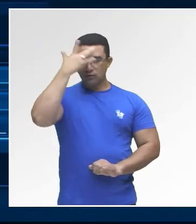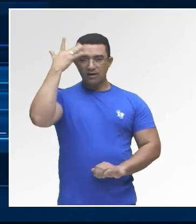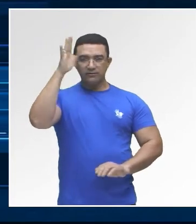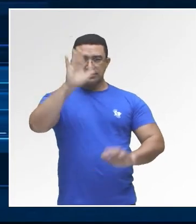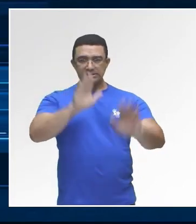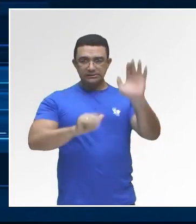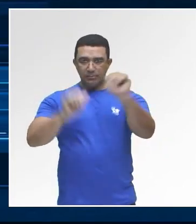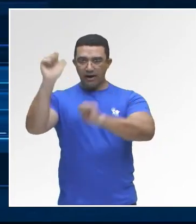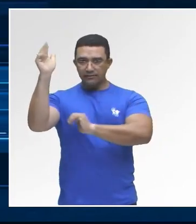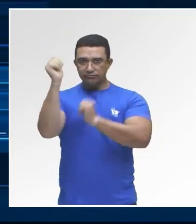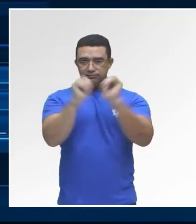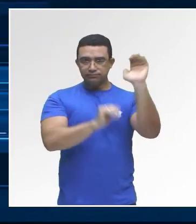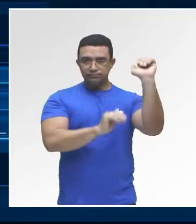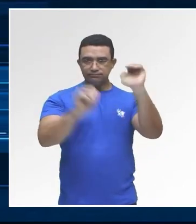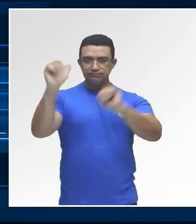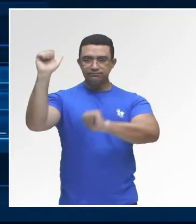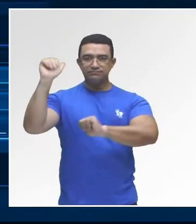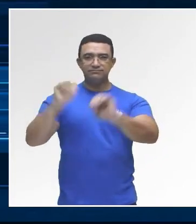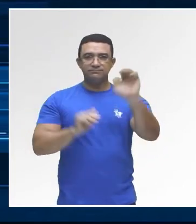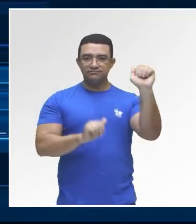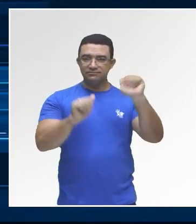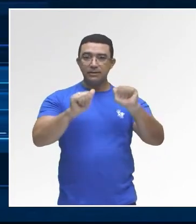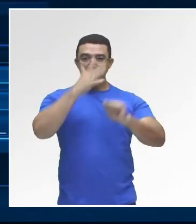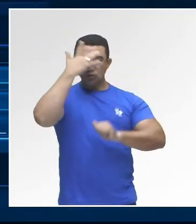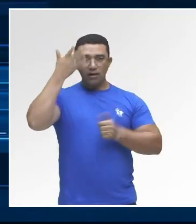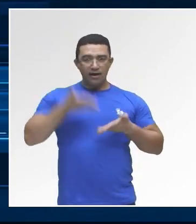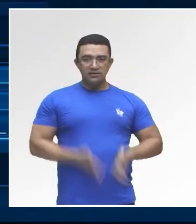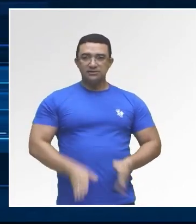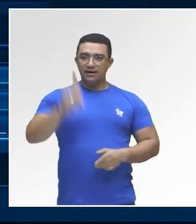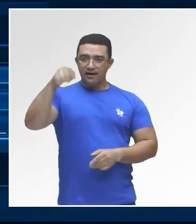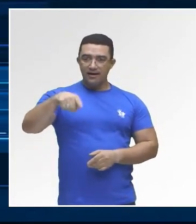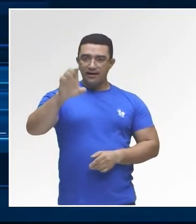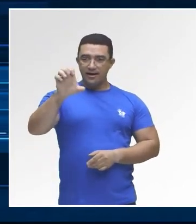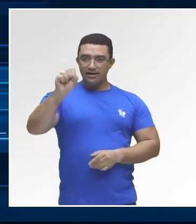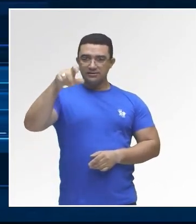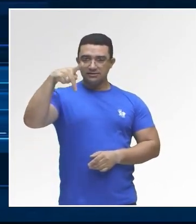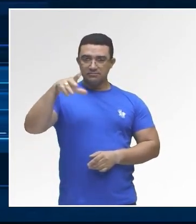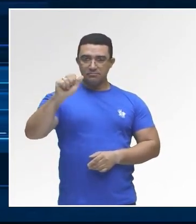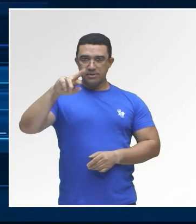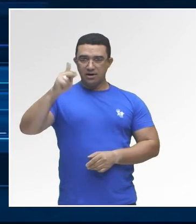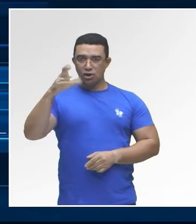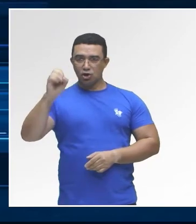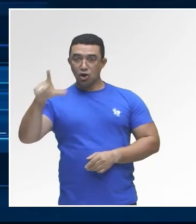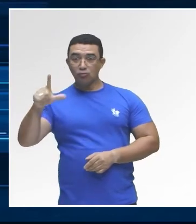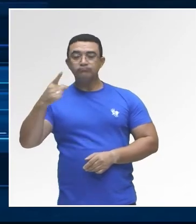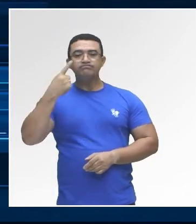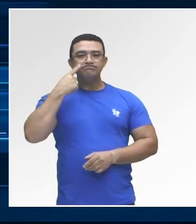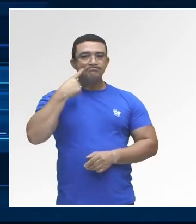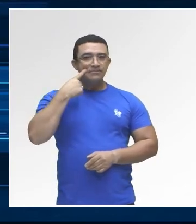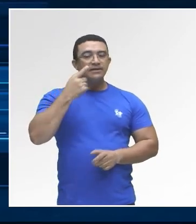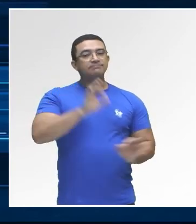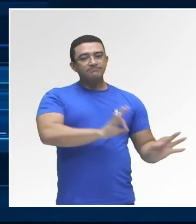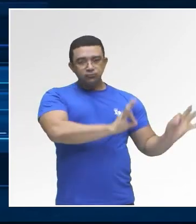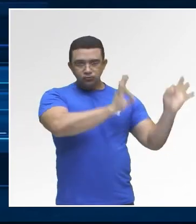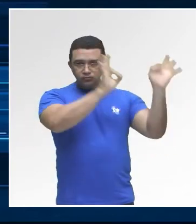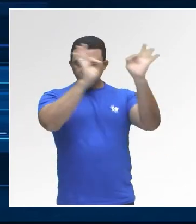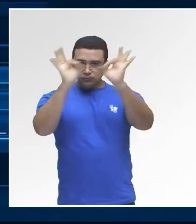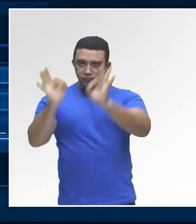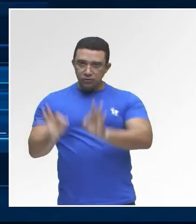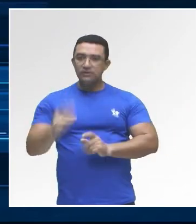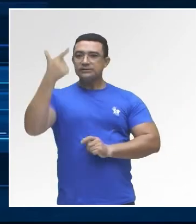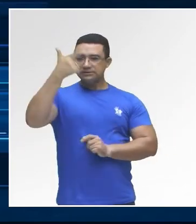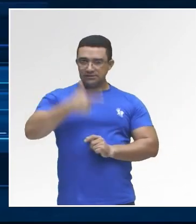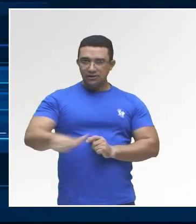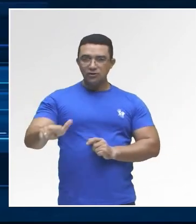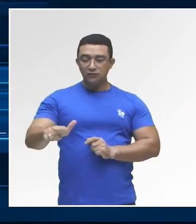Spain, Spanish. Bem, então vamos rever o vídeo. Vou só comentar aí com vocês, né, caso